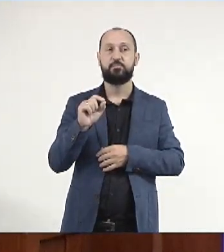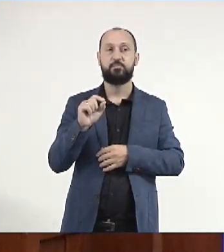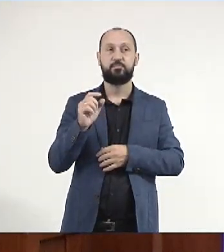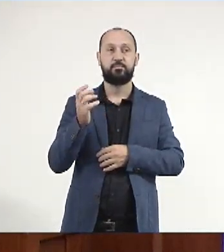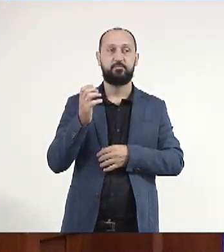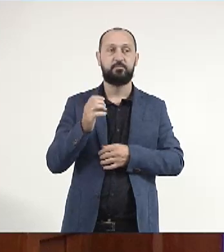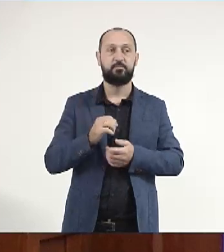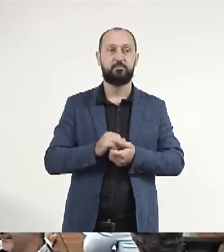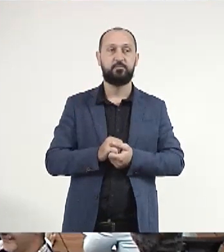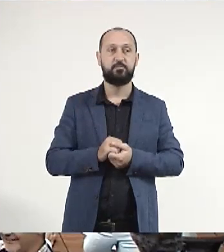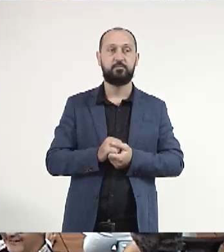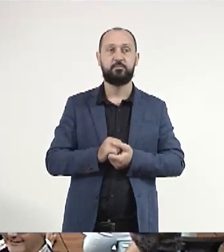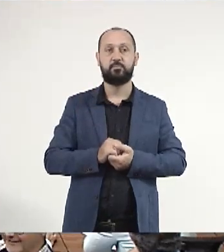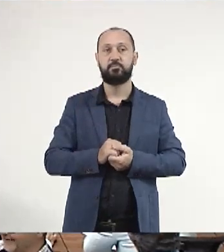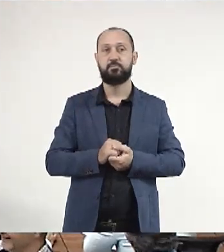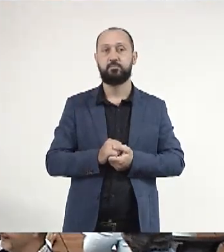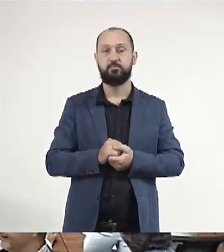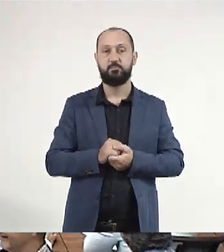Pega a fichinha aí.